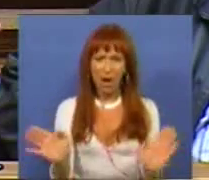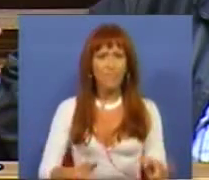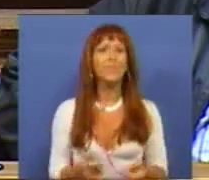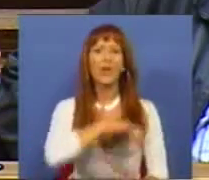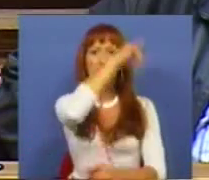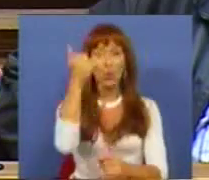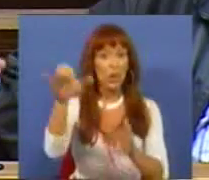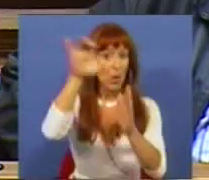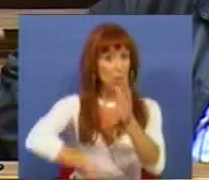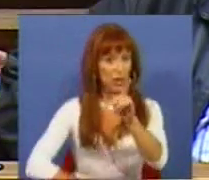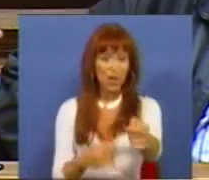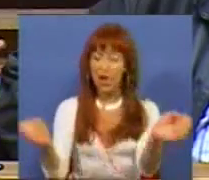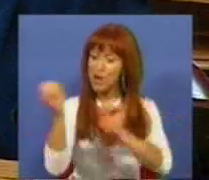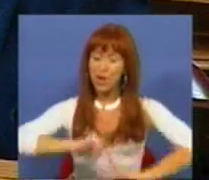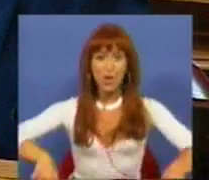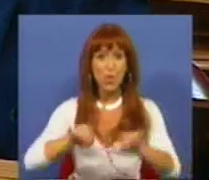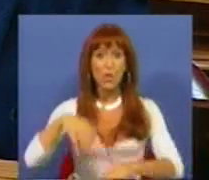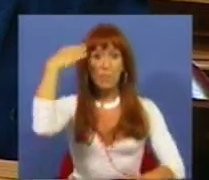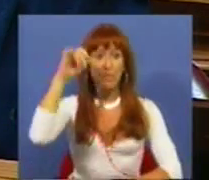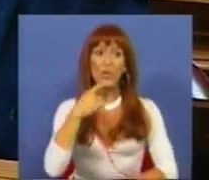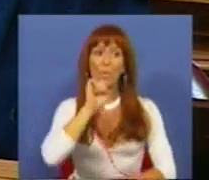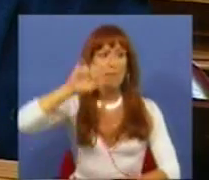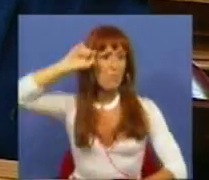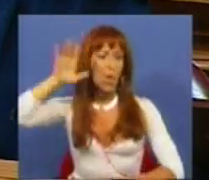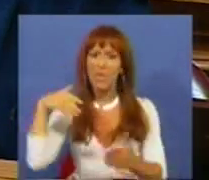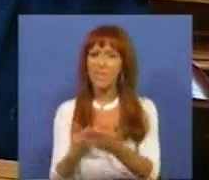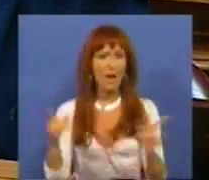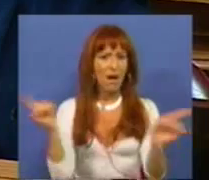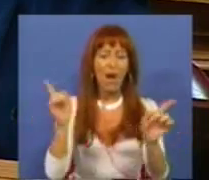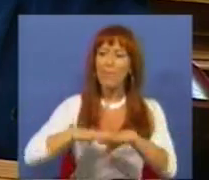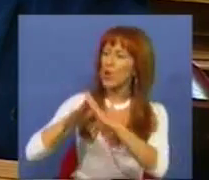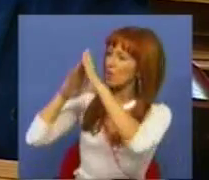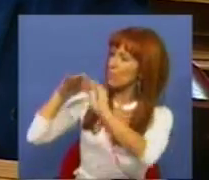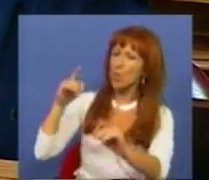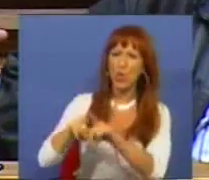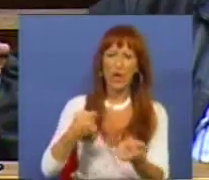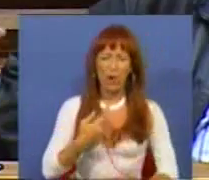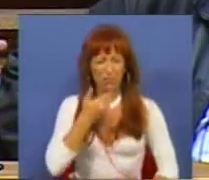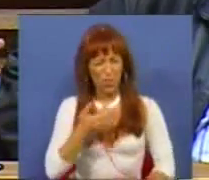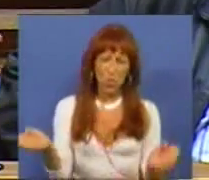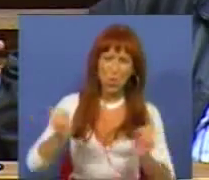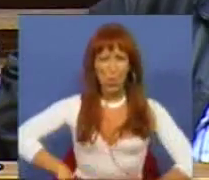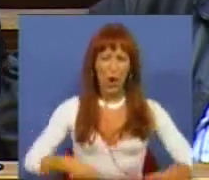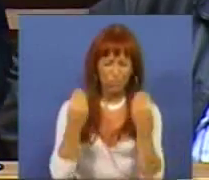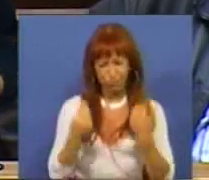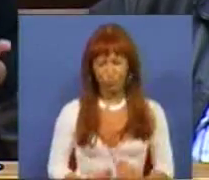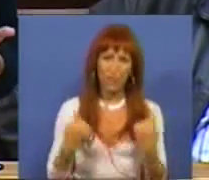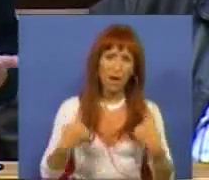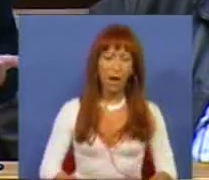Segunda condição, nenhum docente pode ser prejudicado por um modelo que era incompetente e